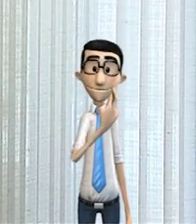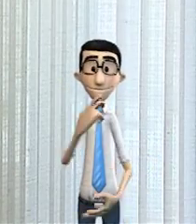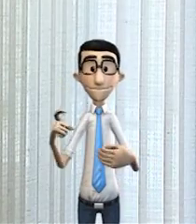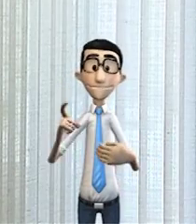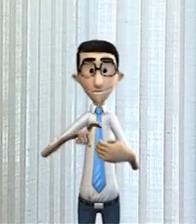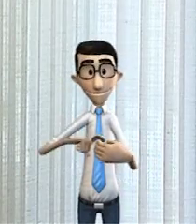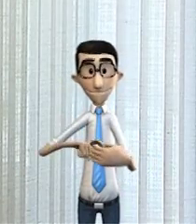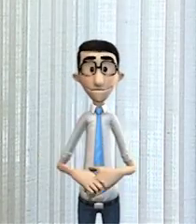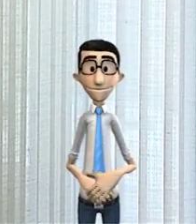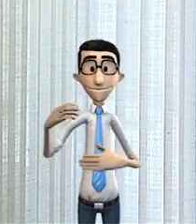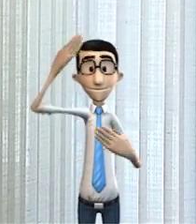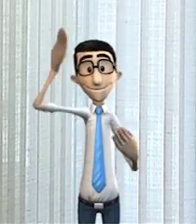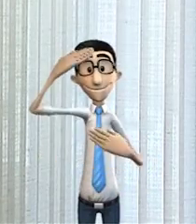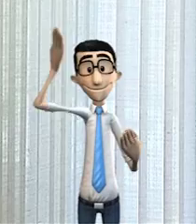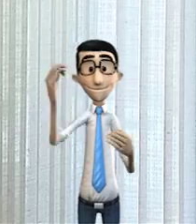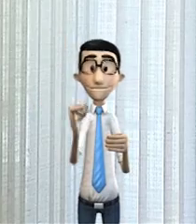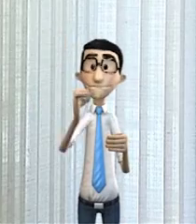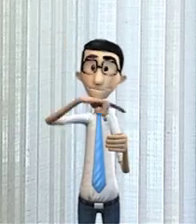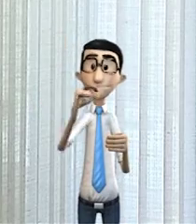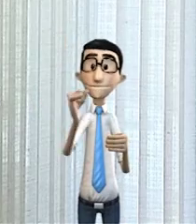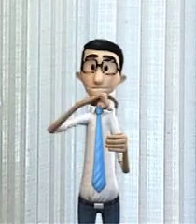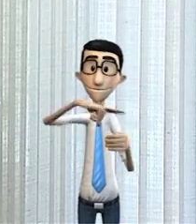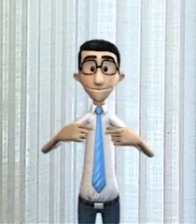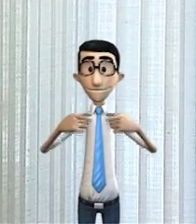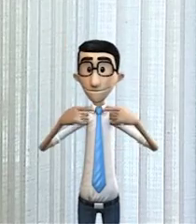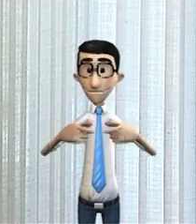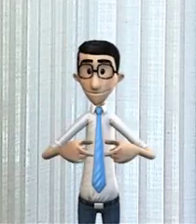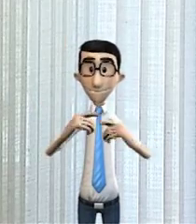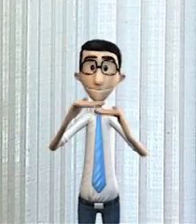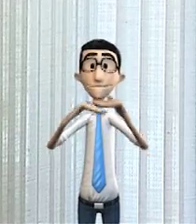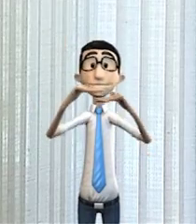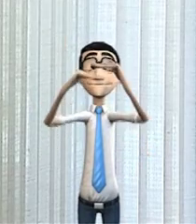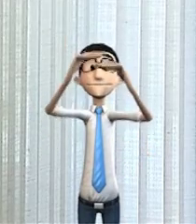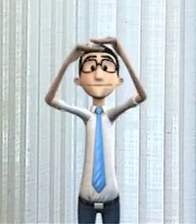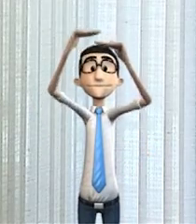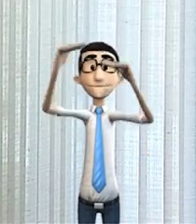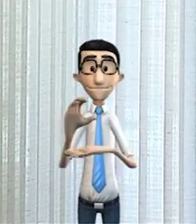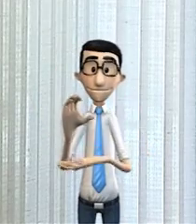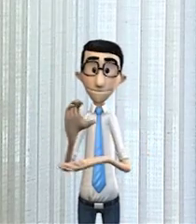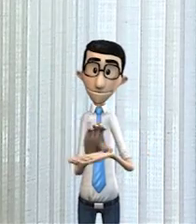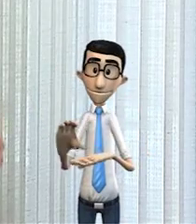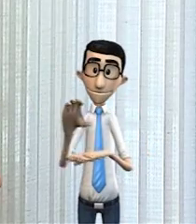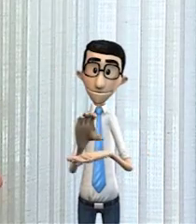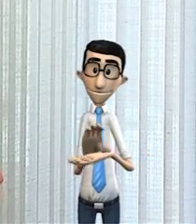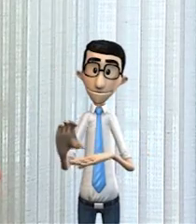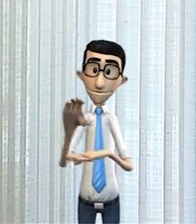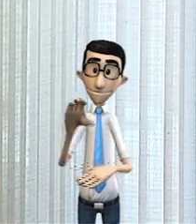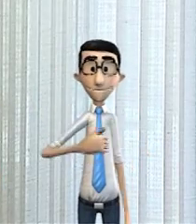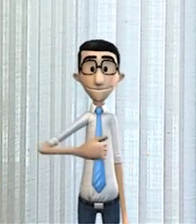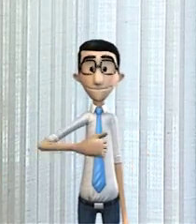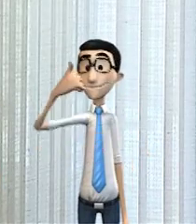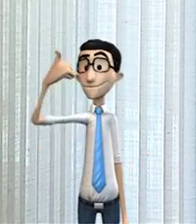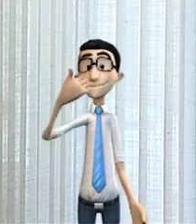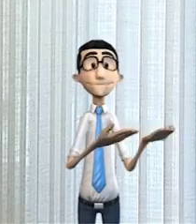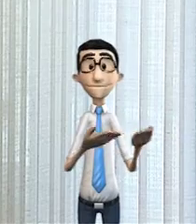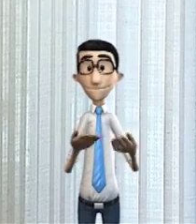do Runtex Facultativo. É através desta contribuição que o São Paulo Convention and Visitors Bureau trabalha para o desenvolvimento